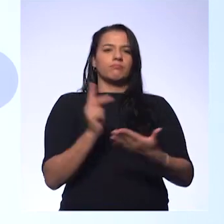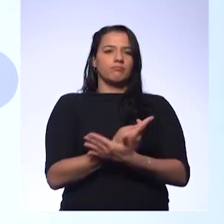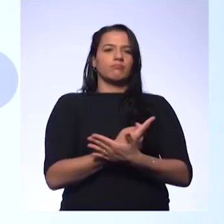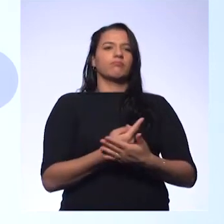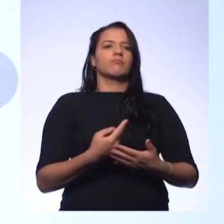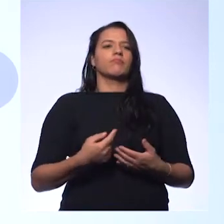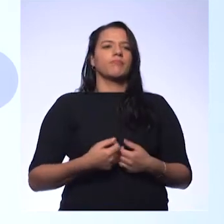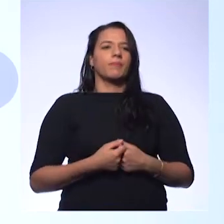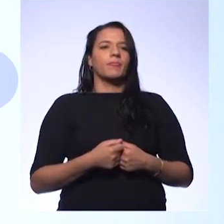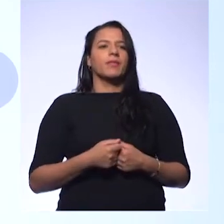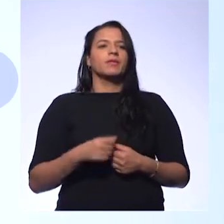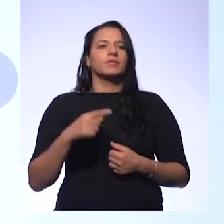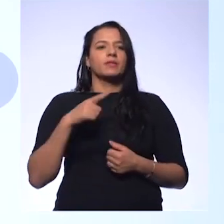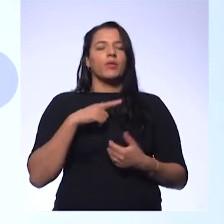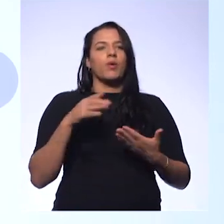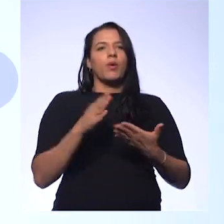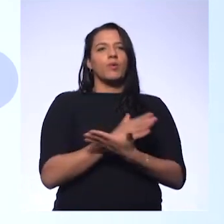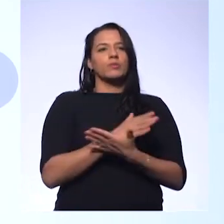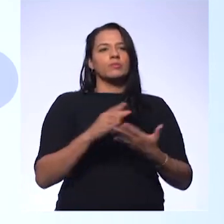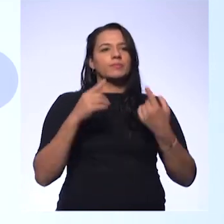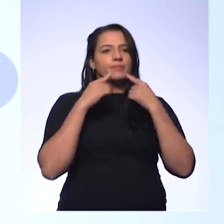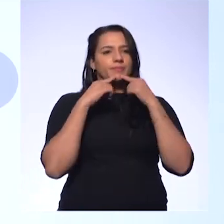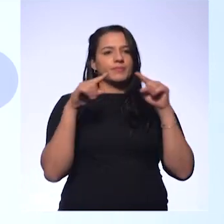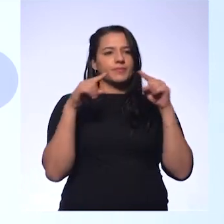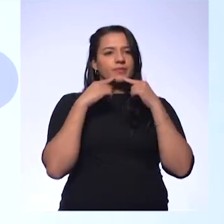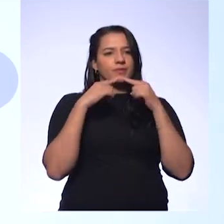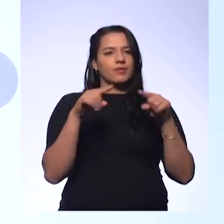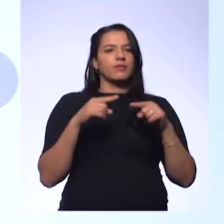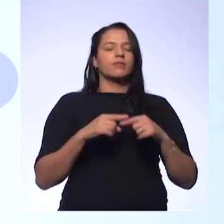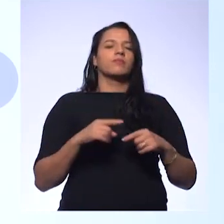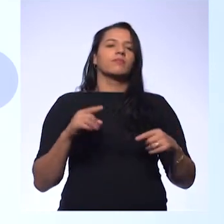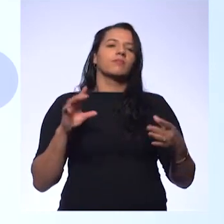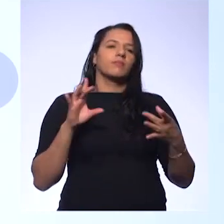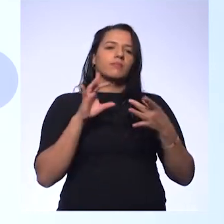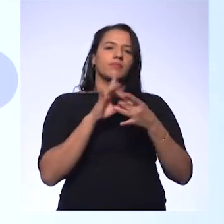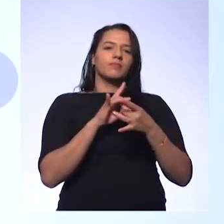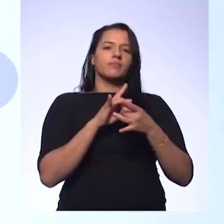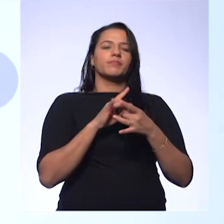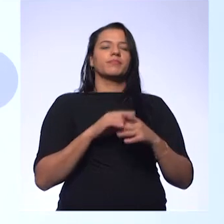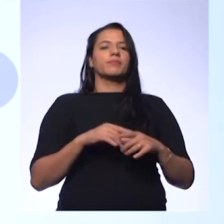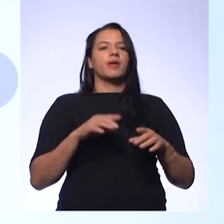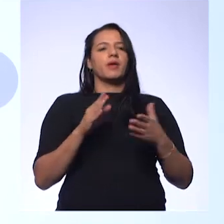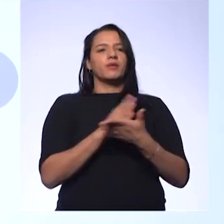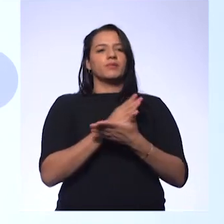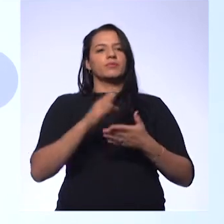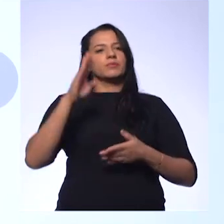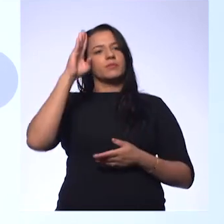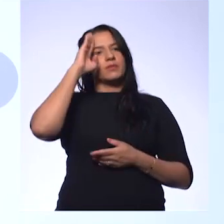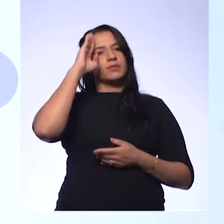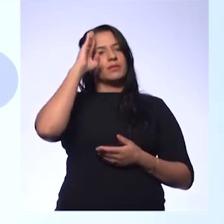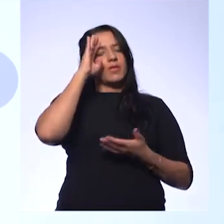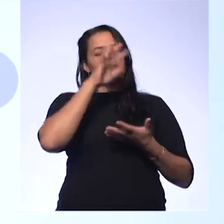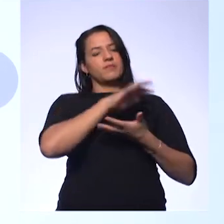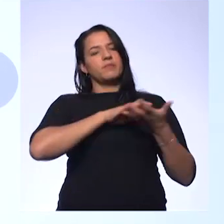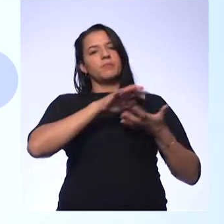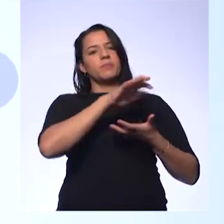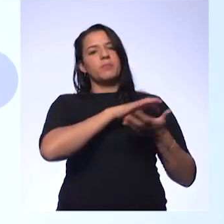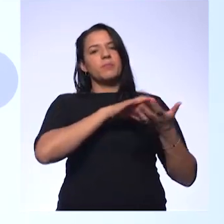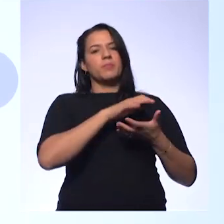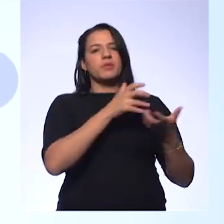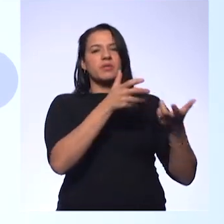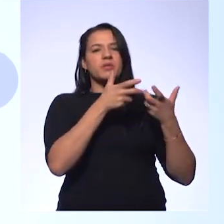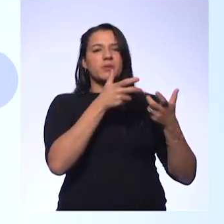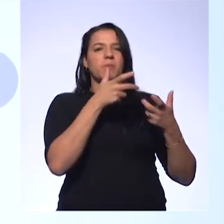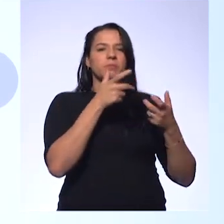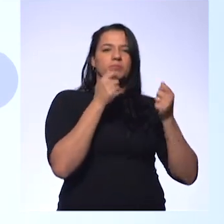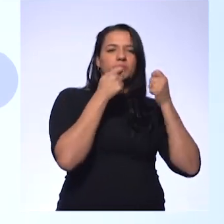foi objeto da contestação da Aliança Liberal, e esses militares fizeram esse movimento, né, pelo poder das armas